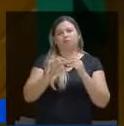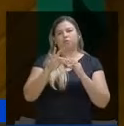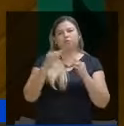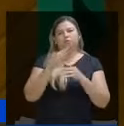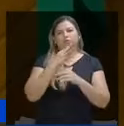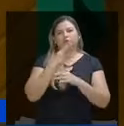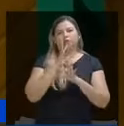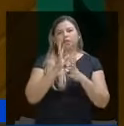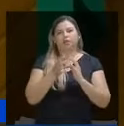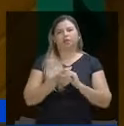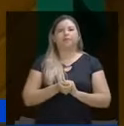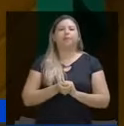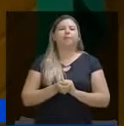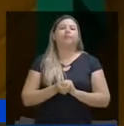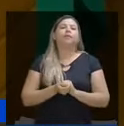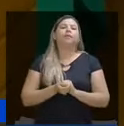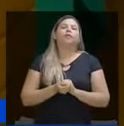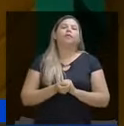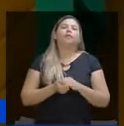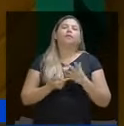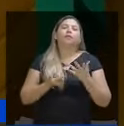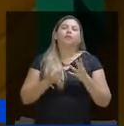de fundo trata-se de